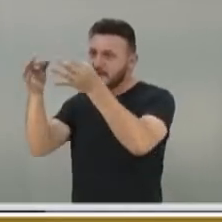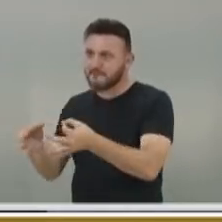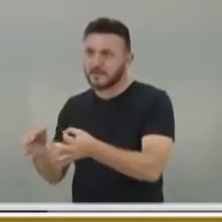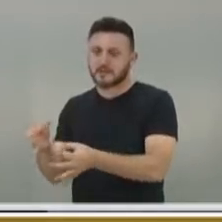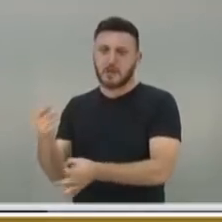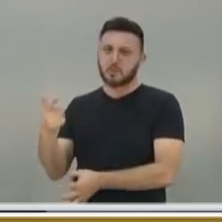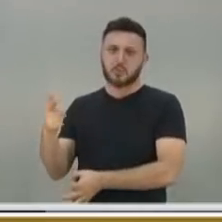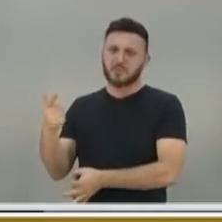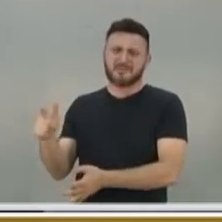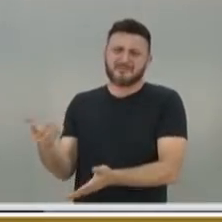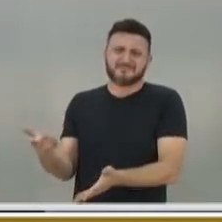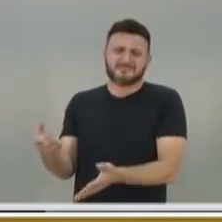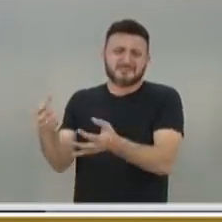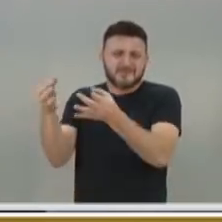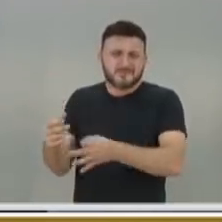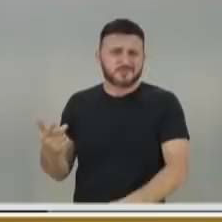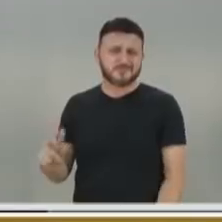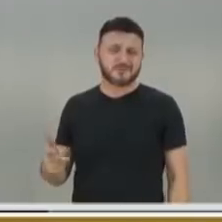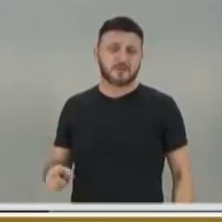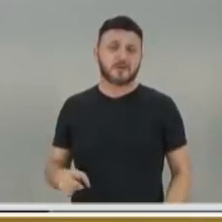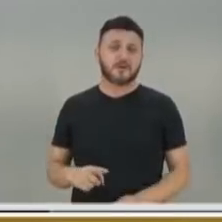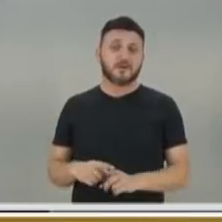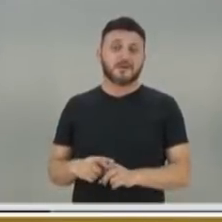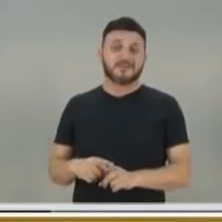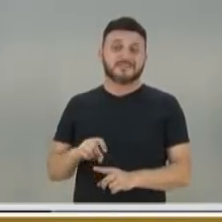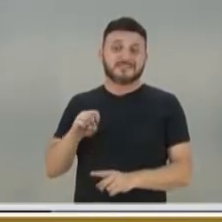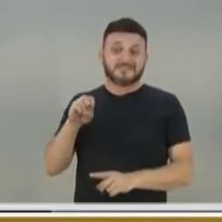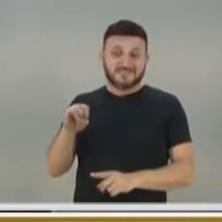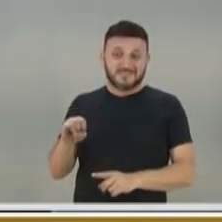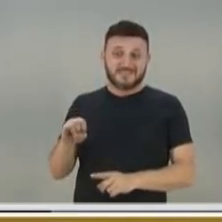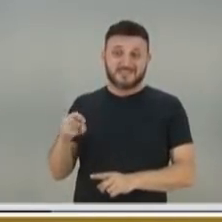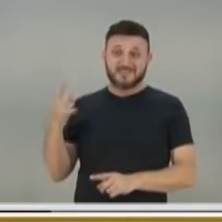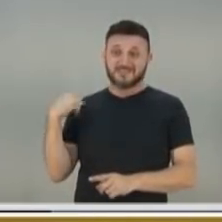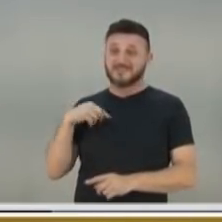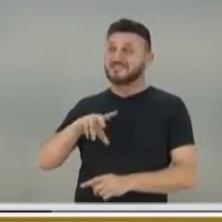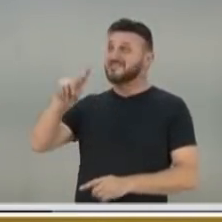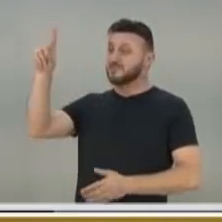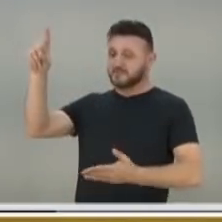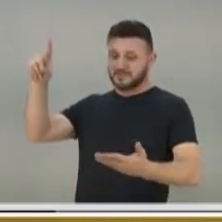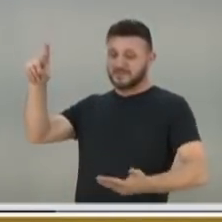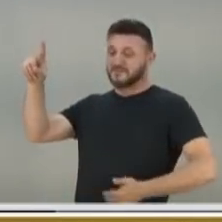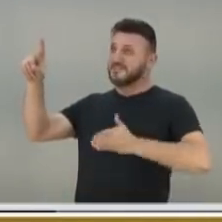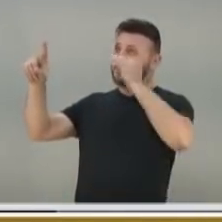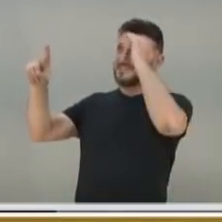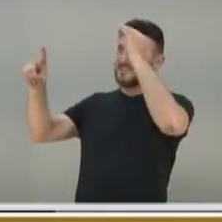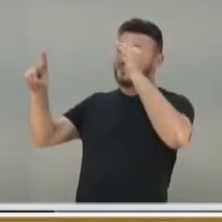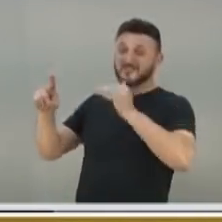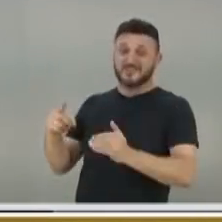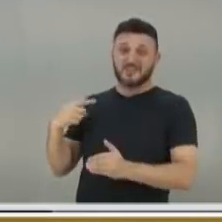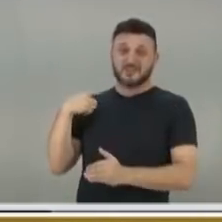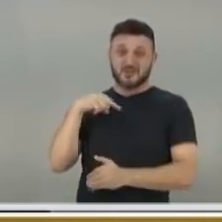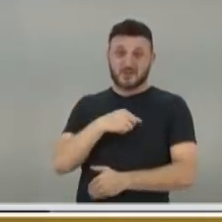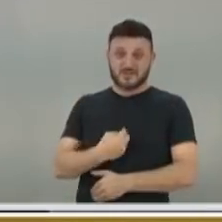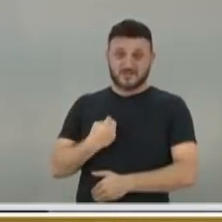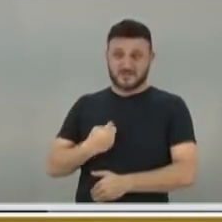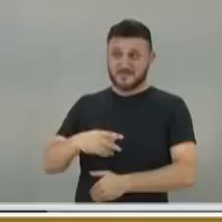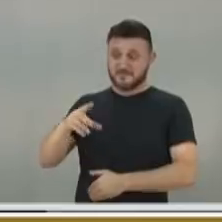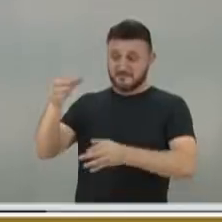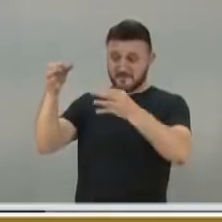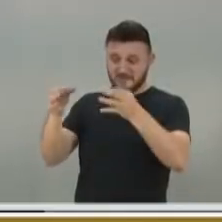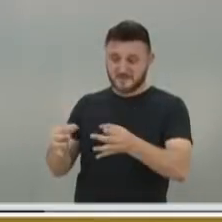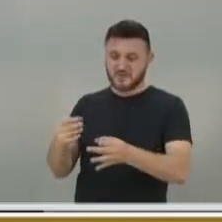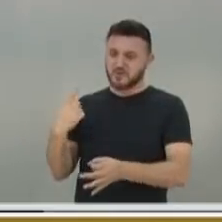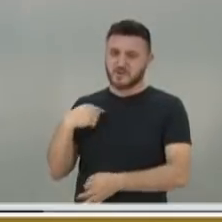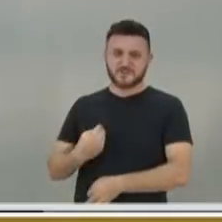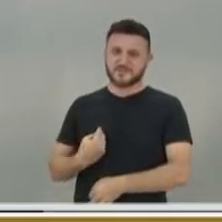perfeita. Ainda bem, porque se para servir a Deus tivesse que ser perfeito, eu não estaria aqui também. Só que Deus não